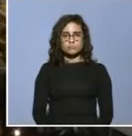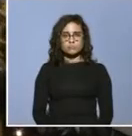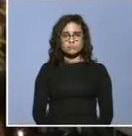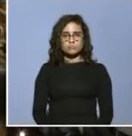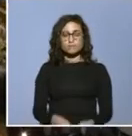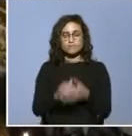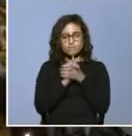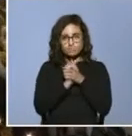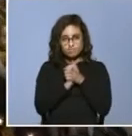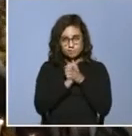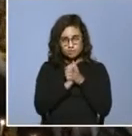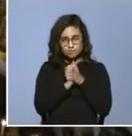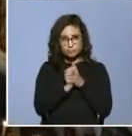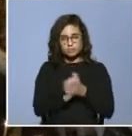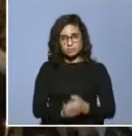Oremos.